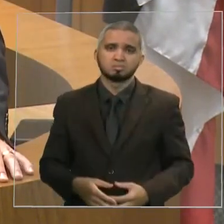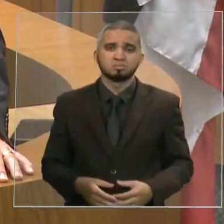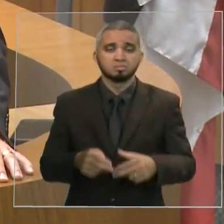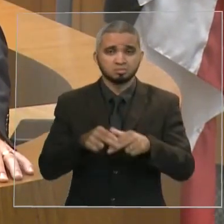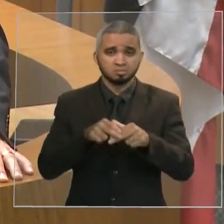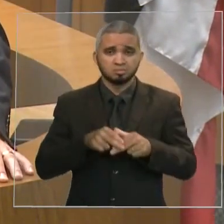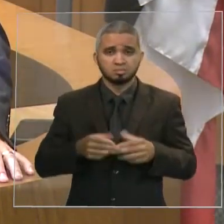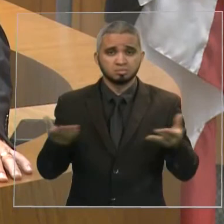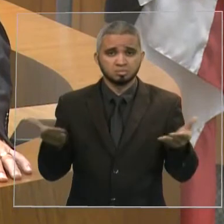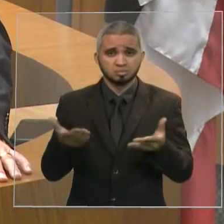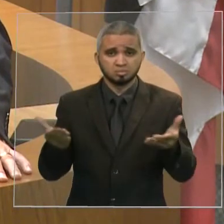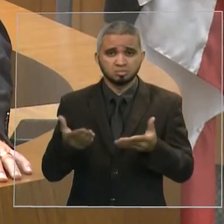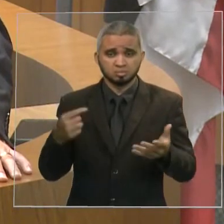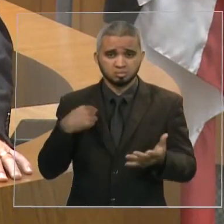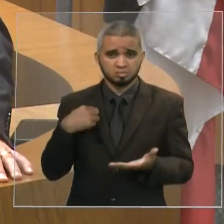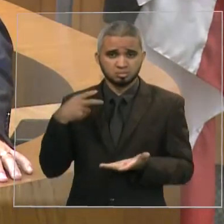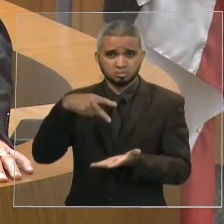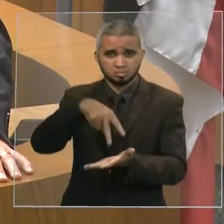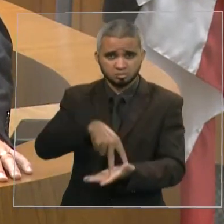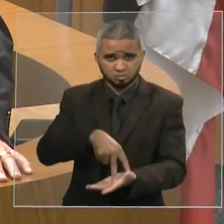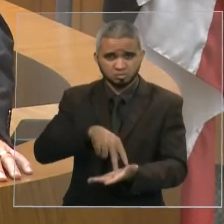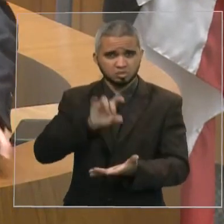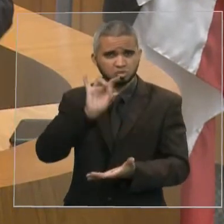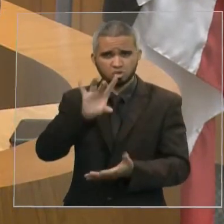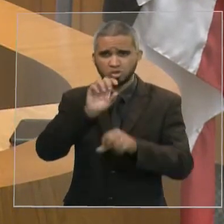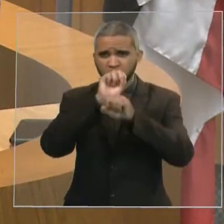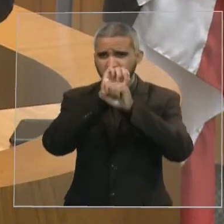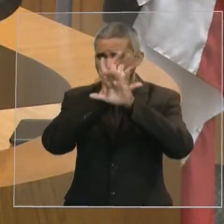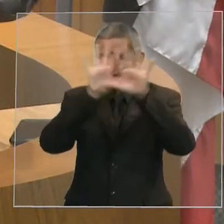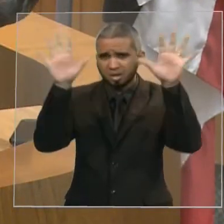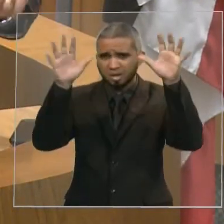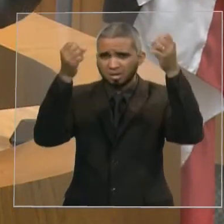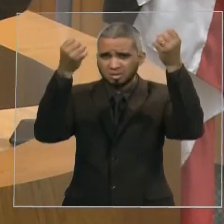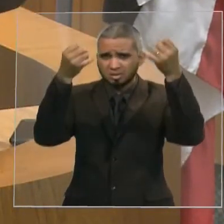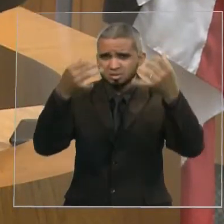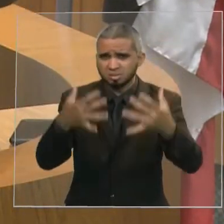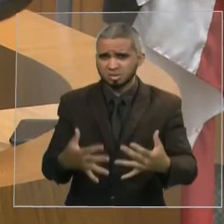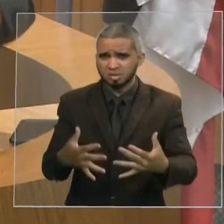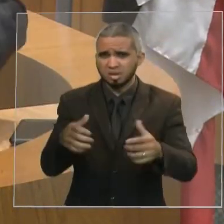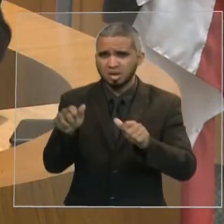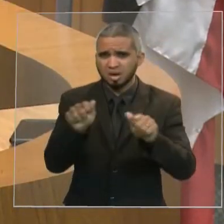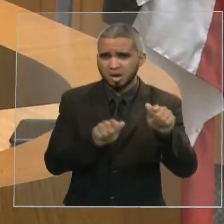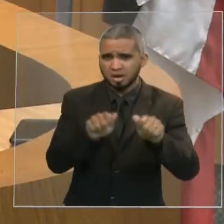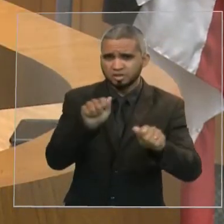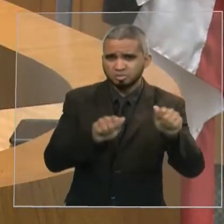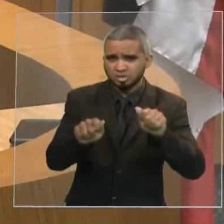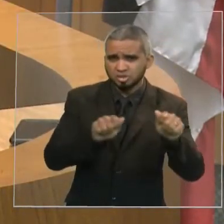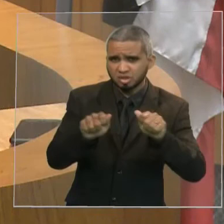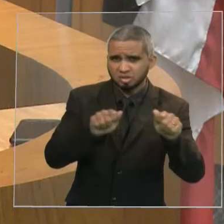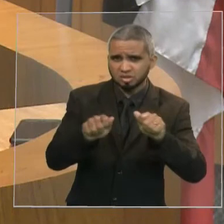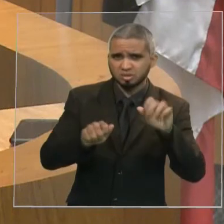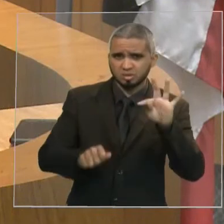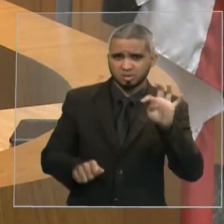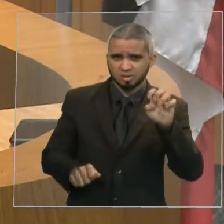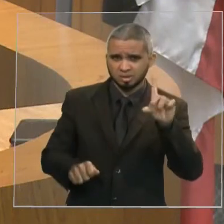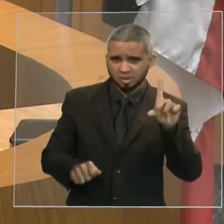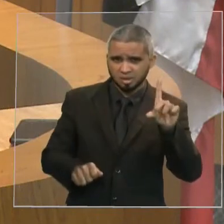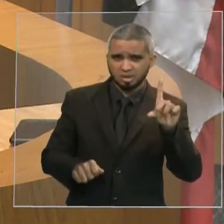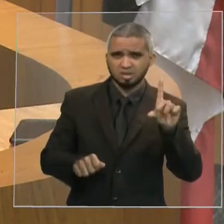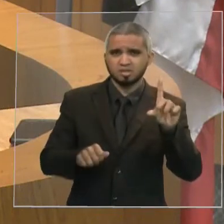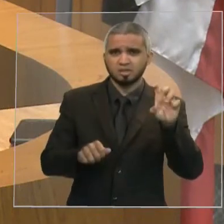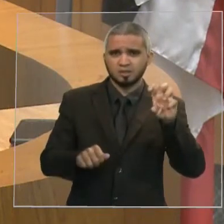é a administração Ted Lago na EMAP e o que é a administração das empresas que ali estão